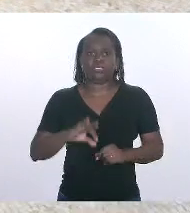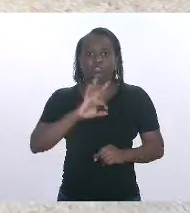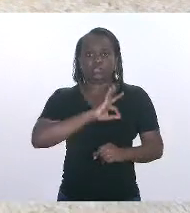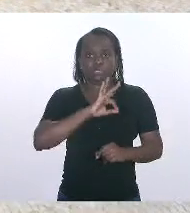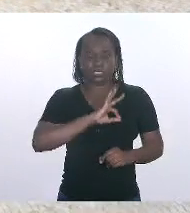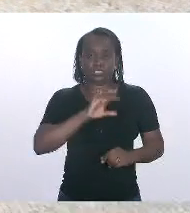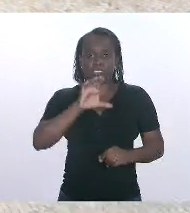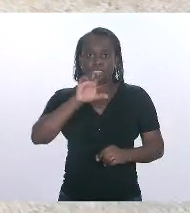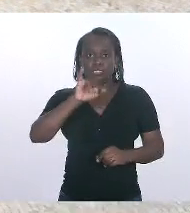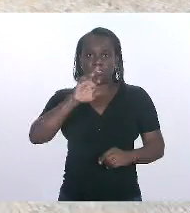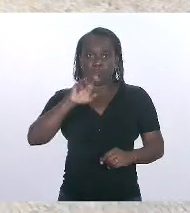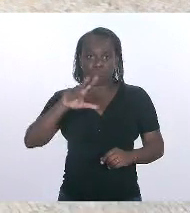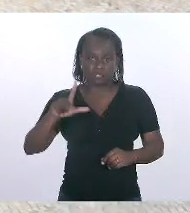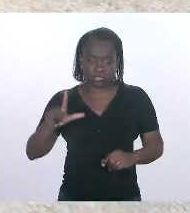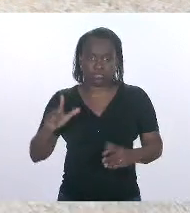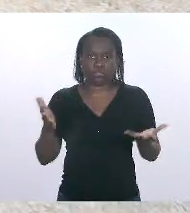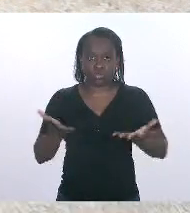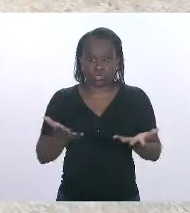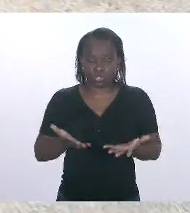Civil